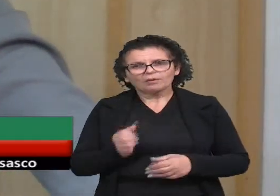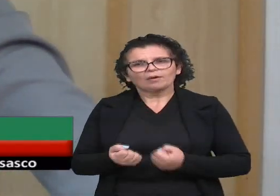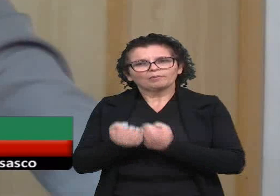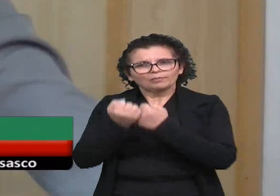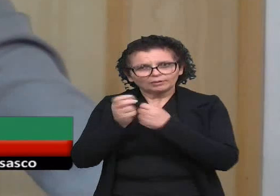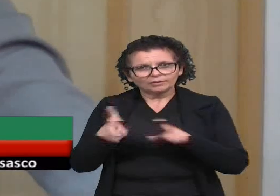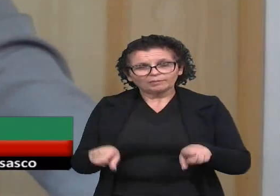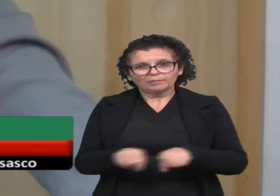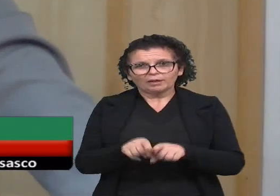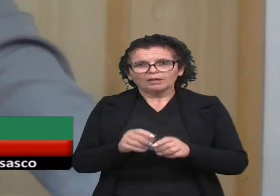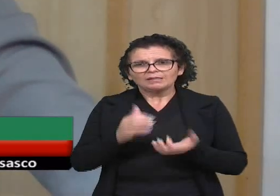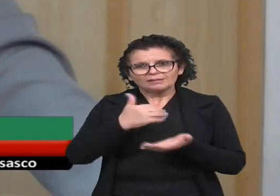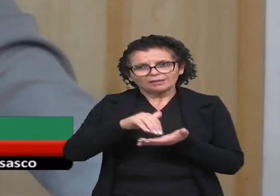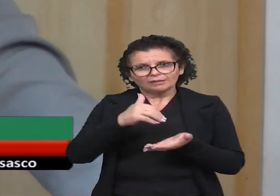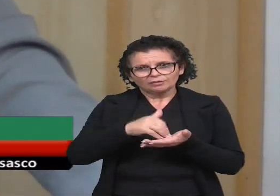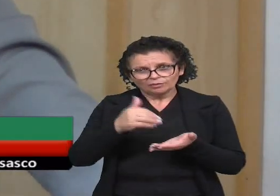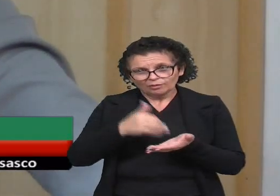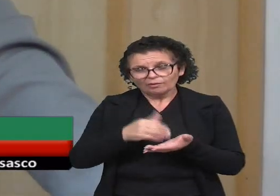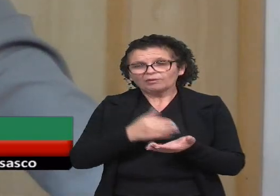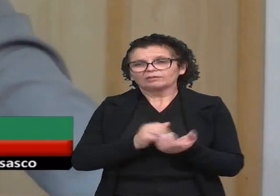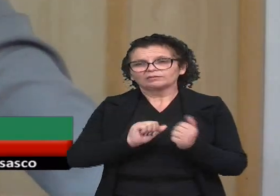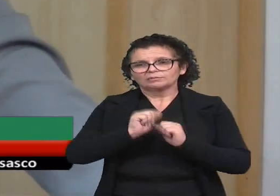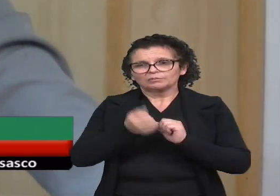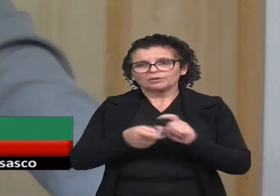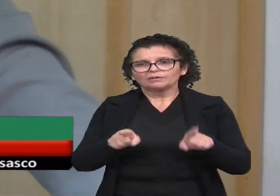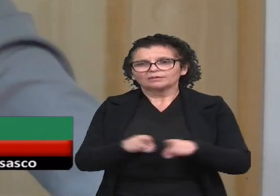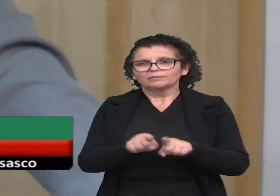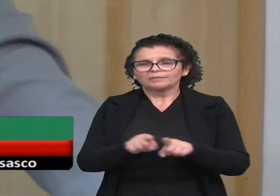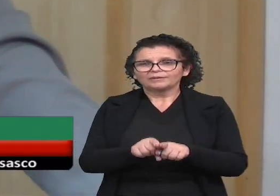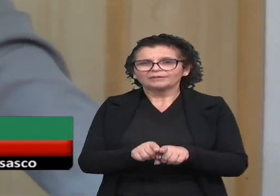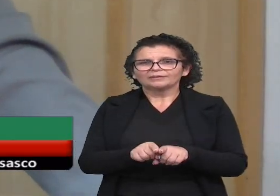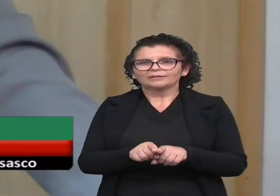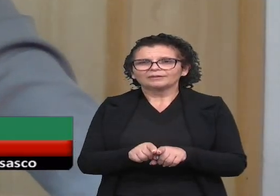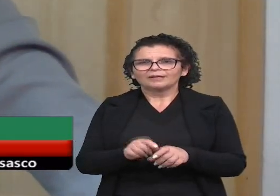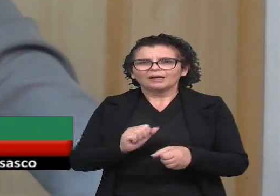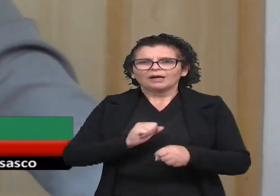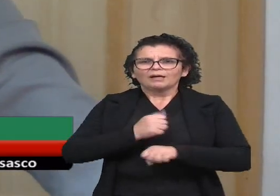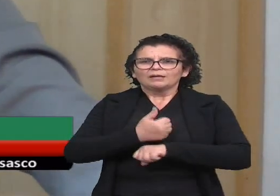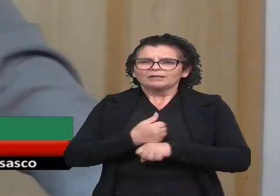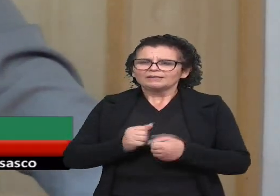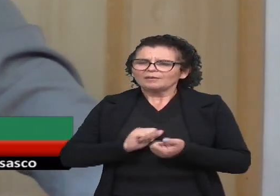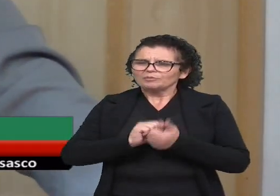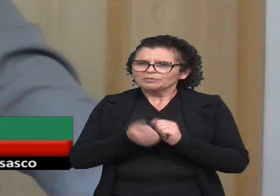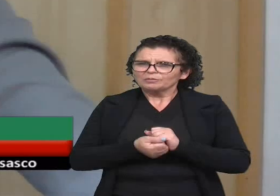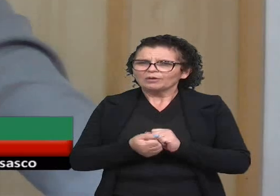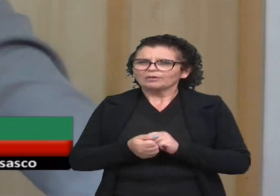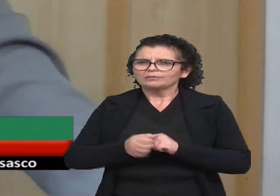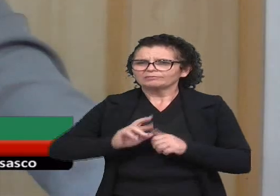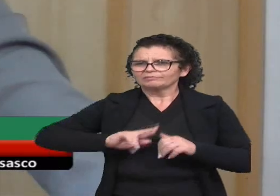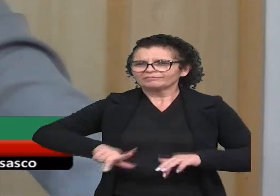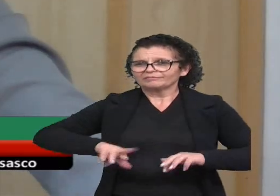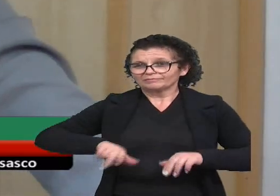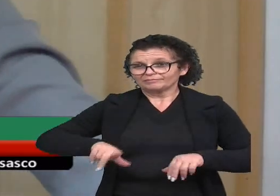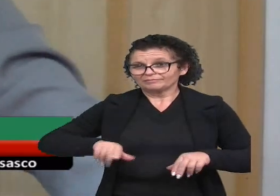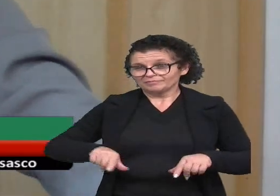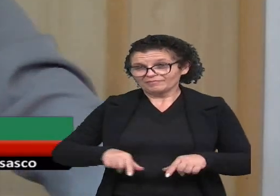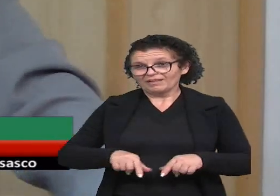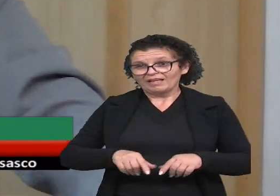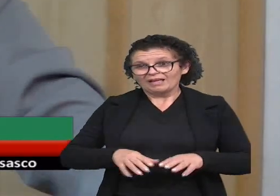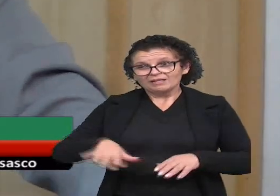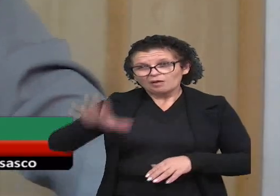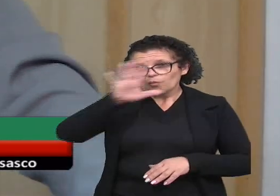da Liga, também secretário de esporte da nossa cidade. O esporte amador da nossa cidade, ele hoje é visto a